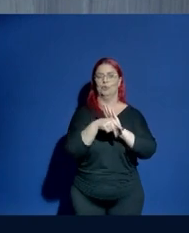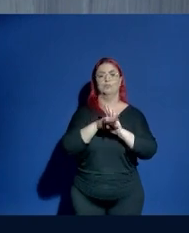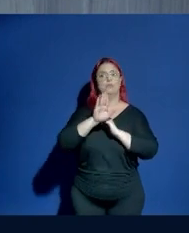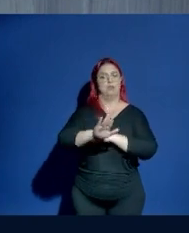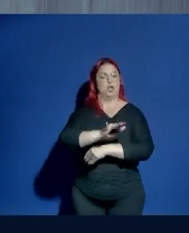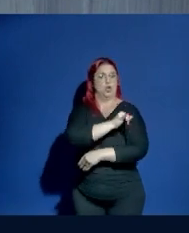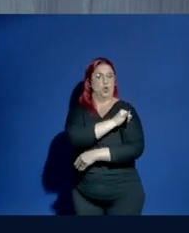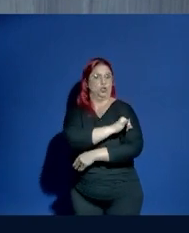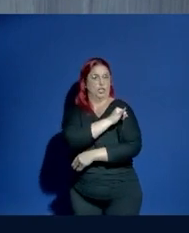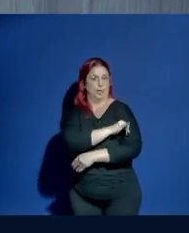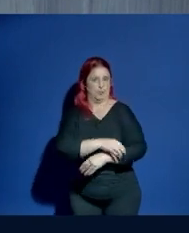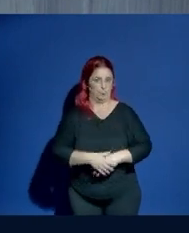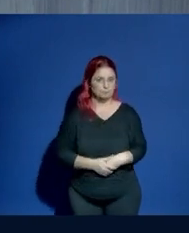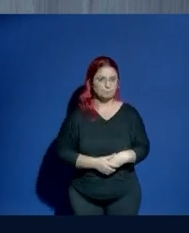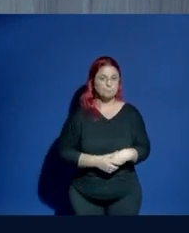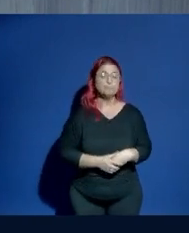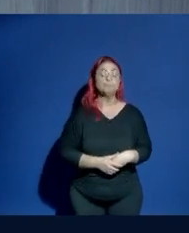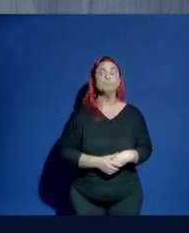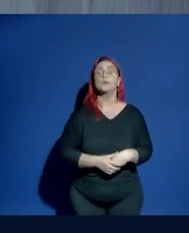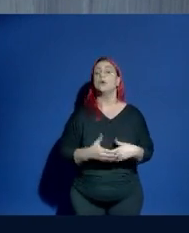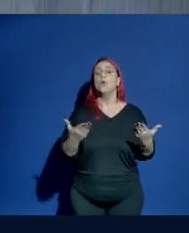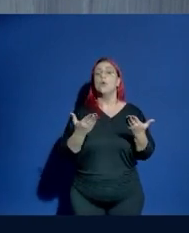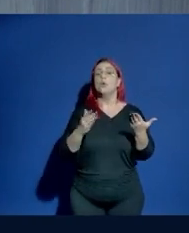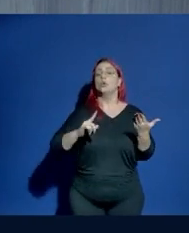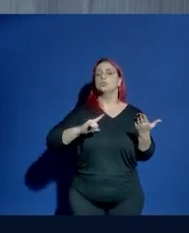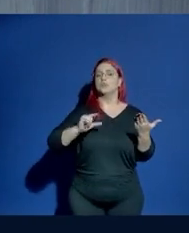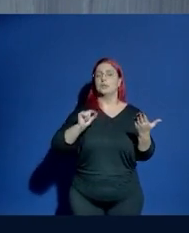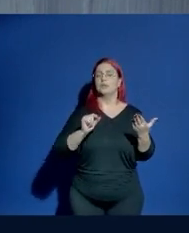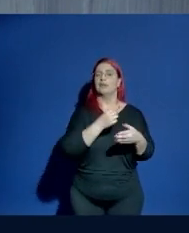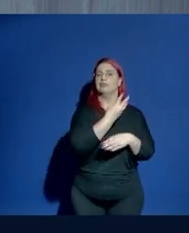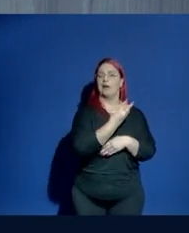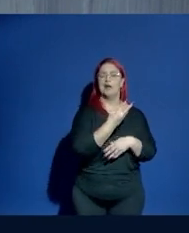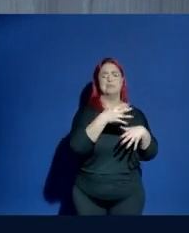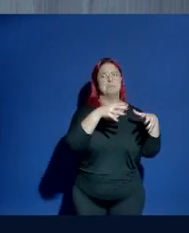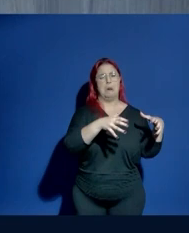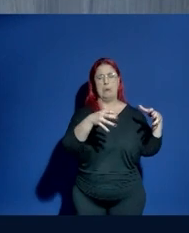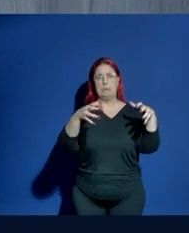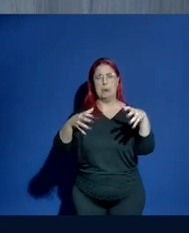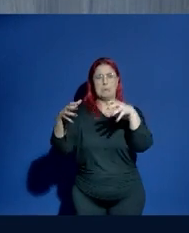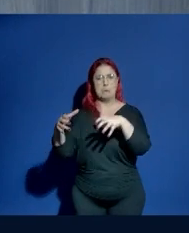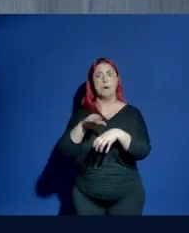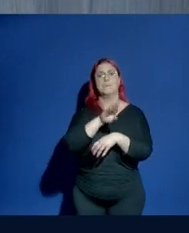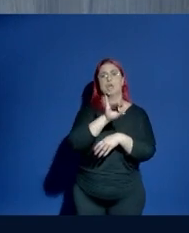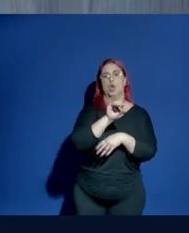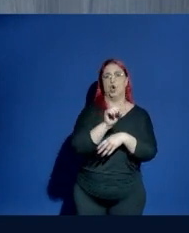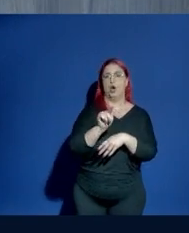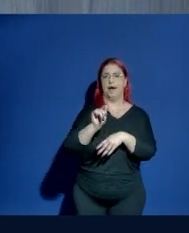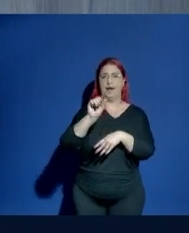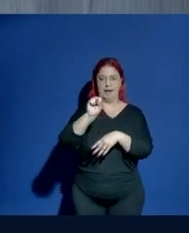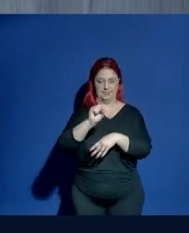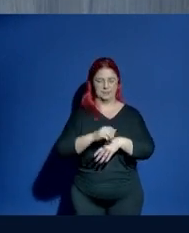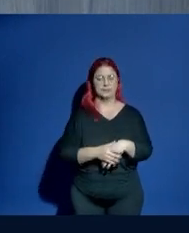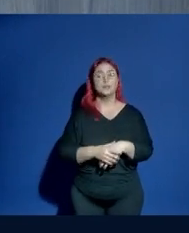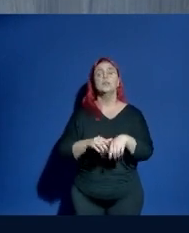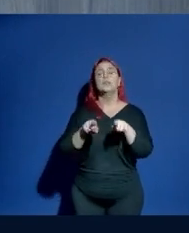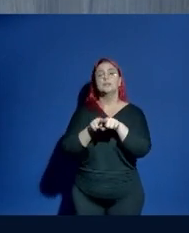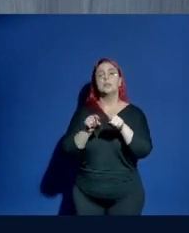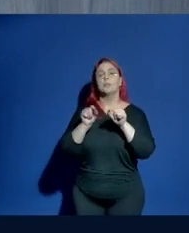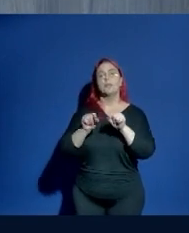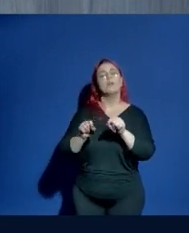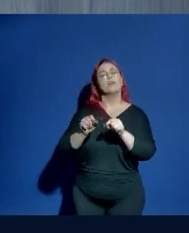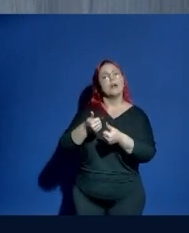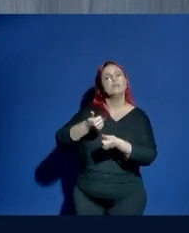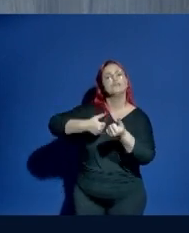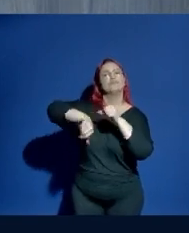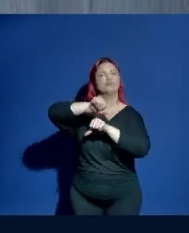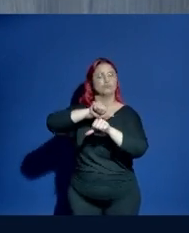a gente possui um grupo hoje 13 térmicas em operação a partir de biogás das quais oito nós vamos transformar em plantel